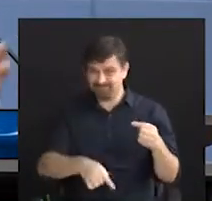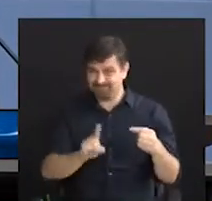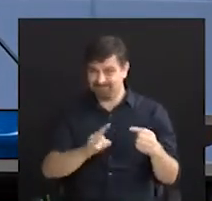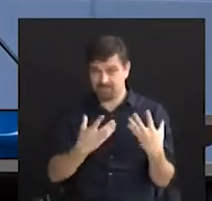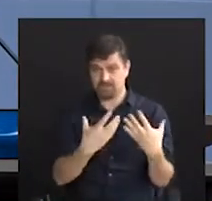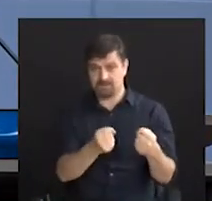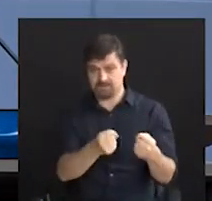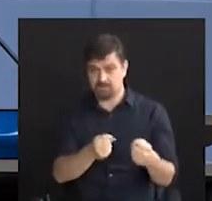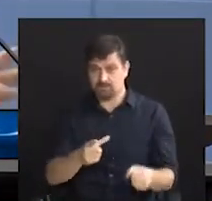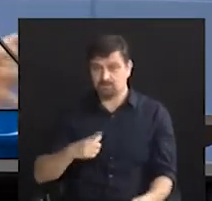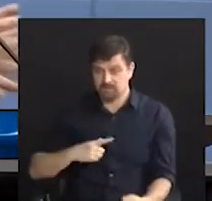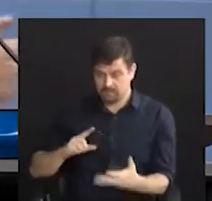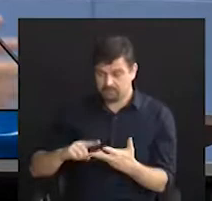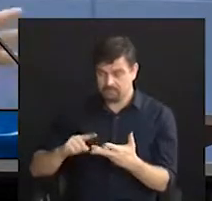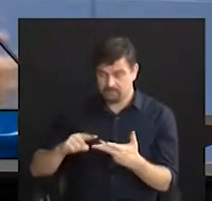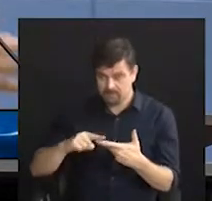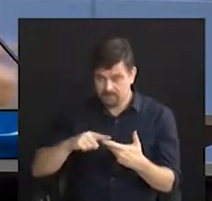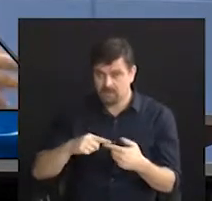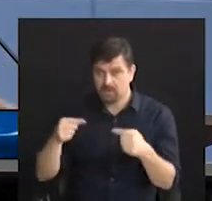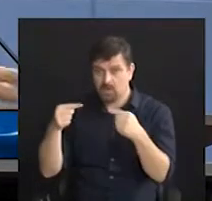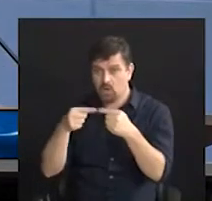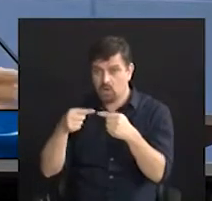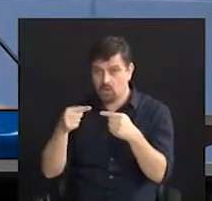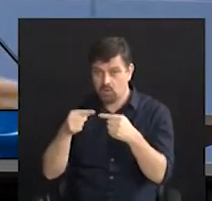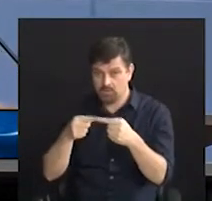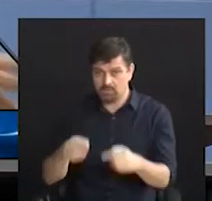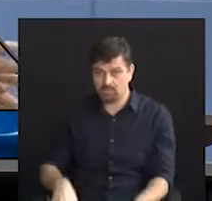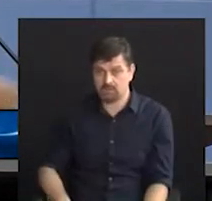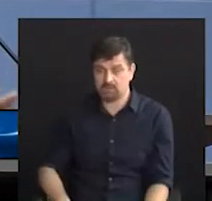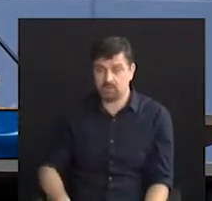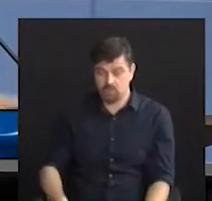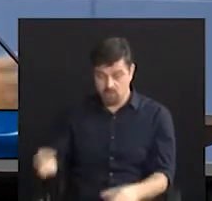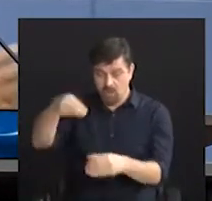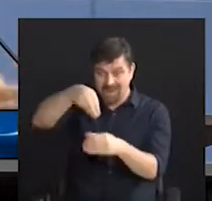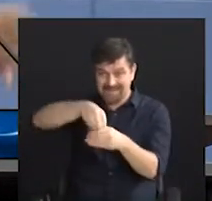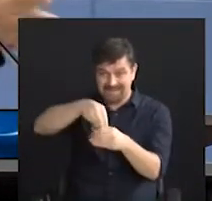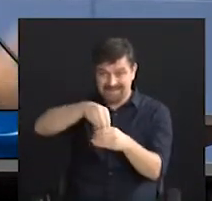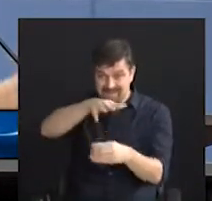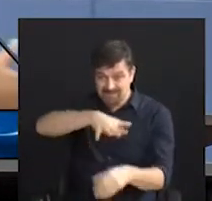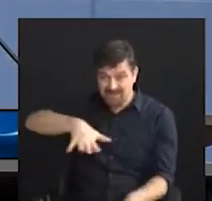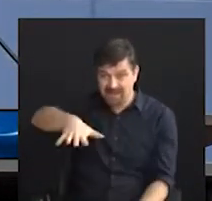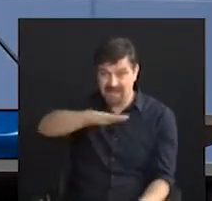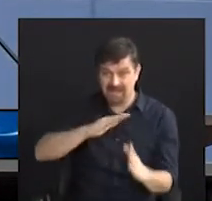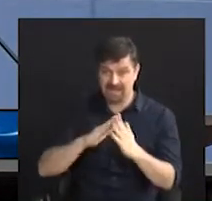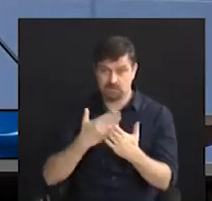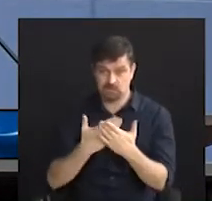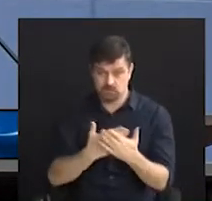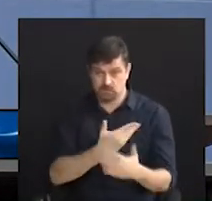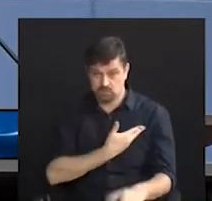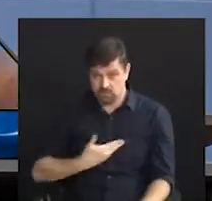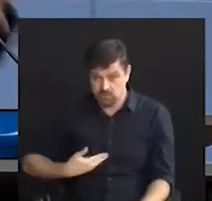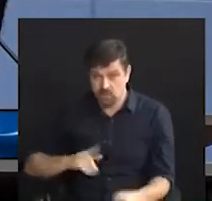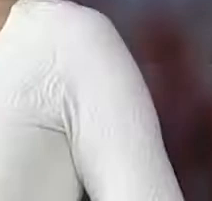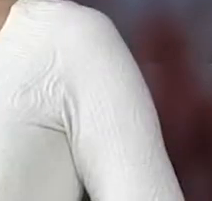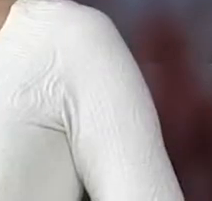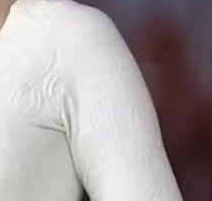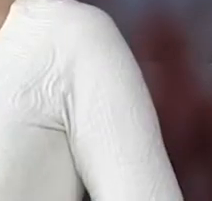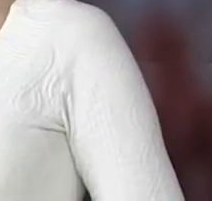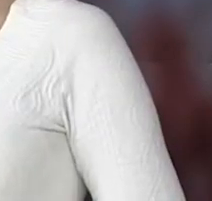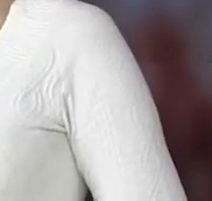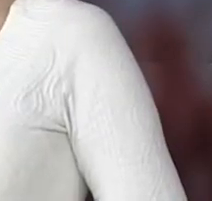de que aqueles aspectos que diziam as questões internas da rede municipal, seriam objeto de discussão posterior.